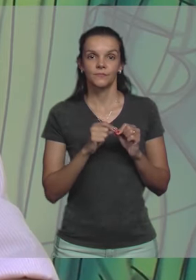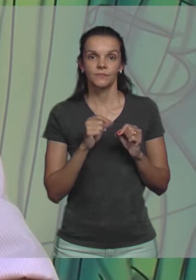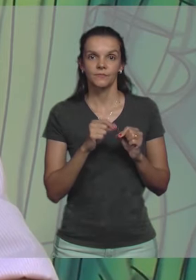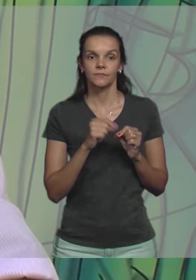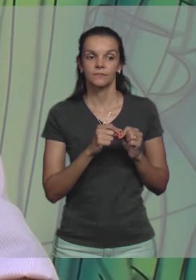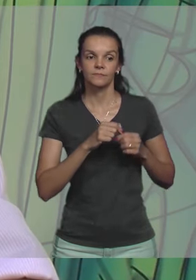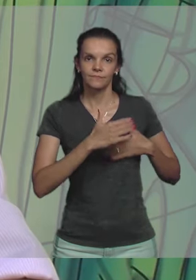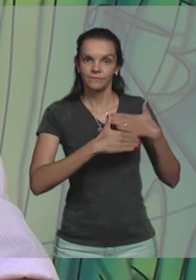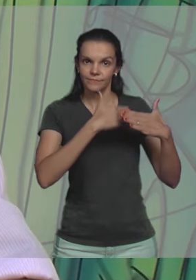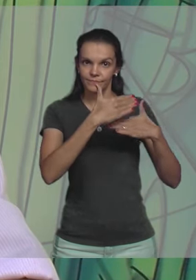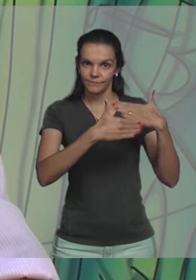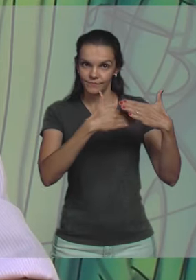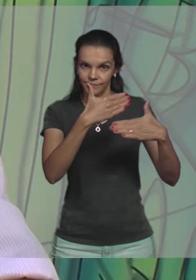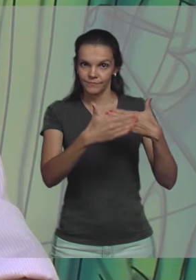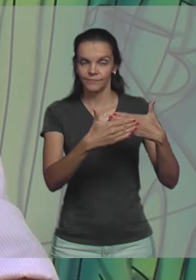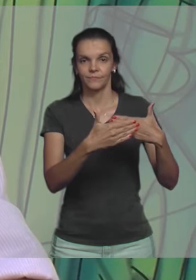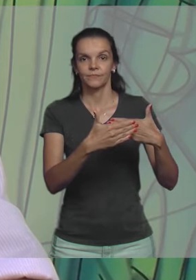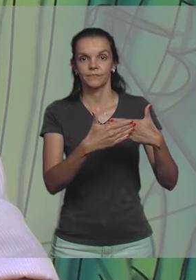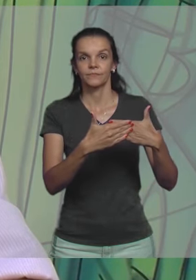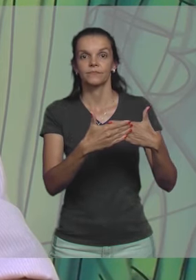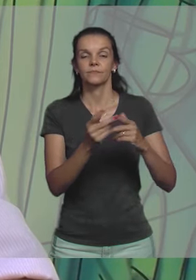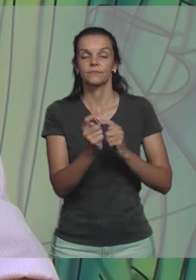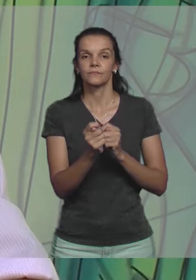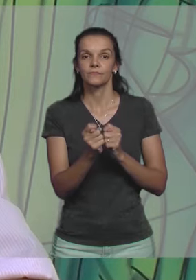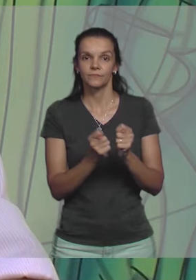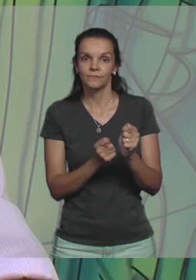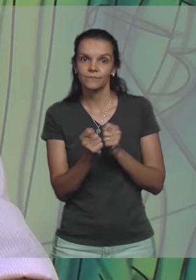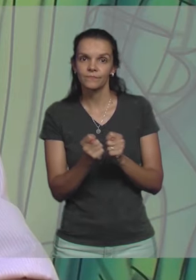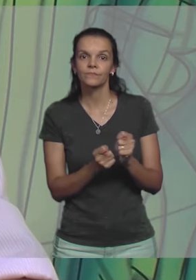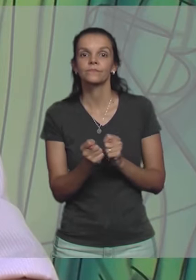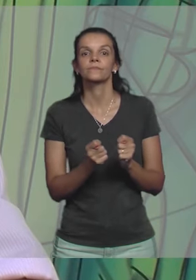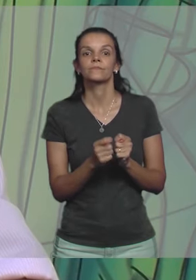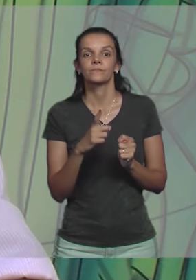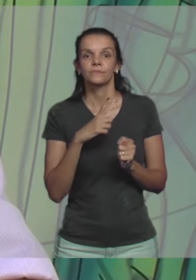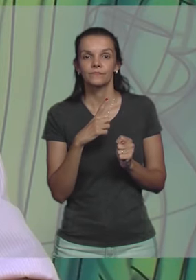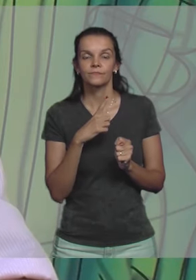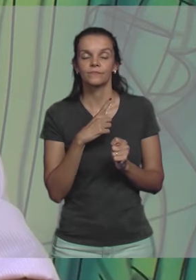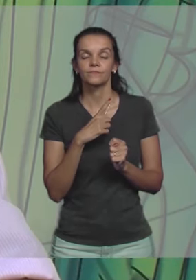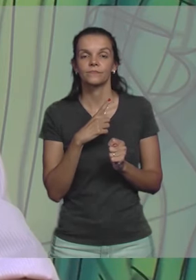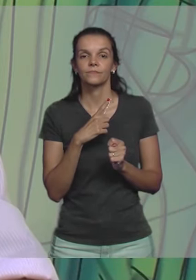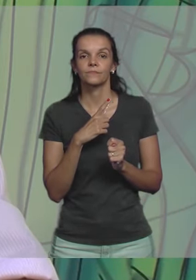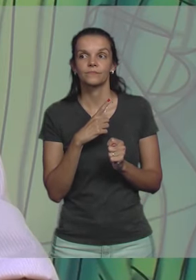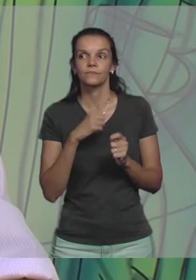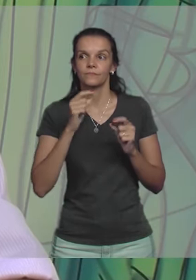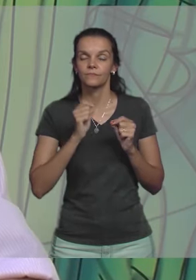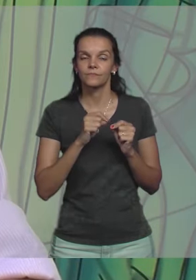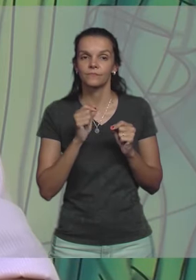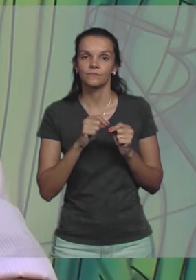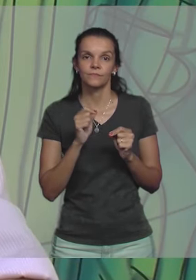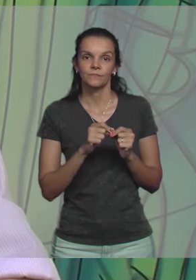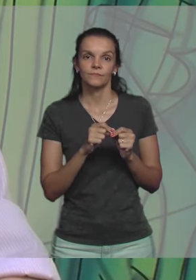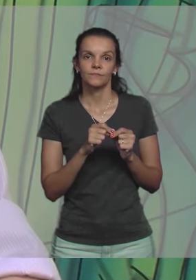conjunto de procedimentos gerenciais, operacionais, que permitam, então, a execução